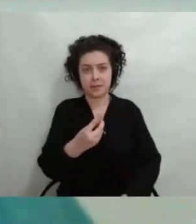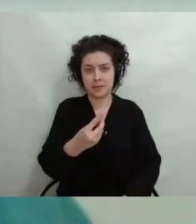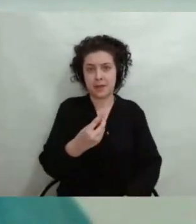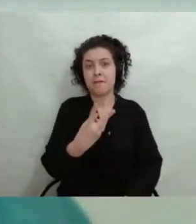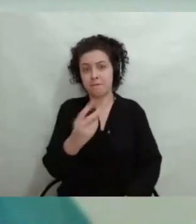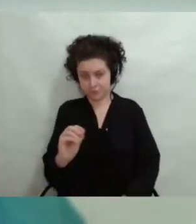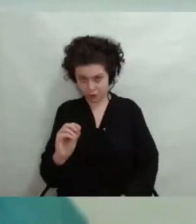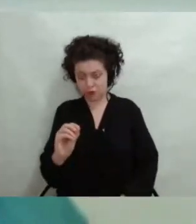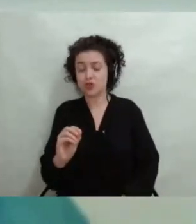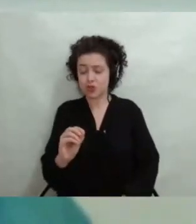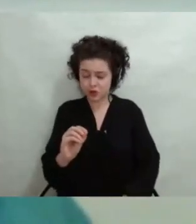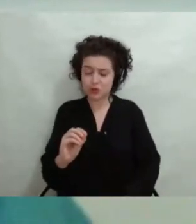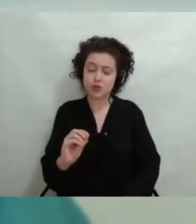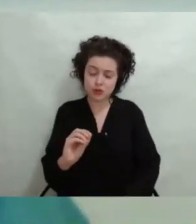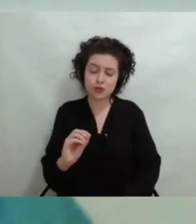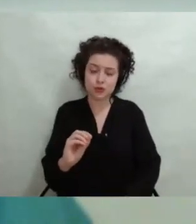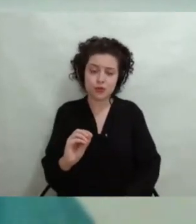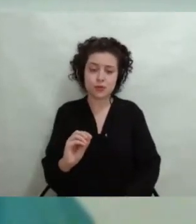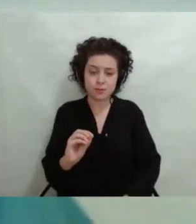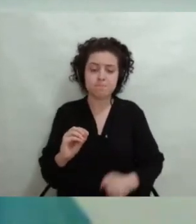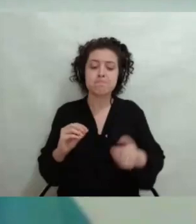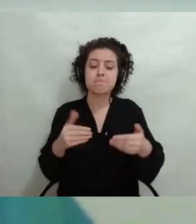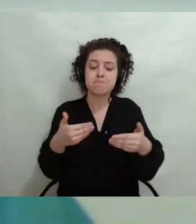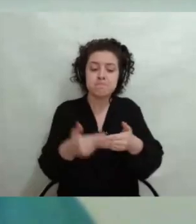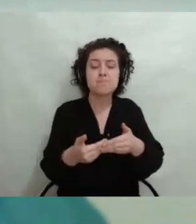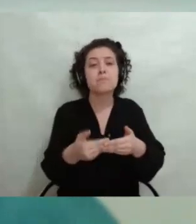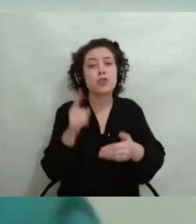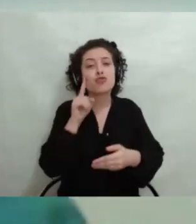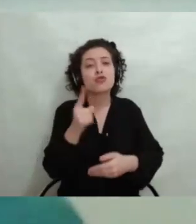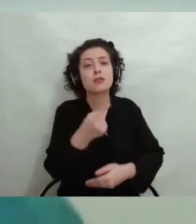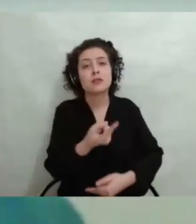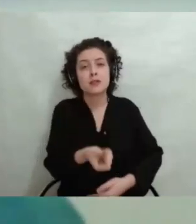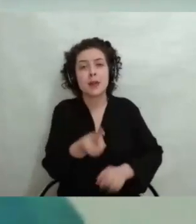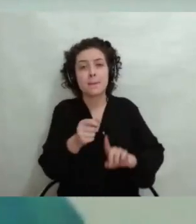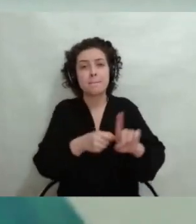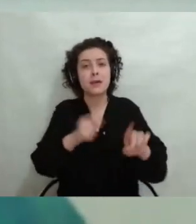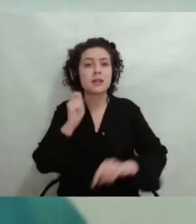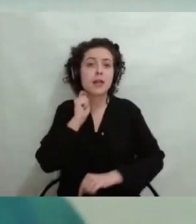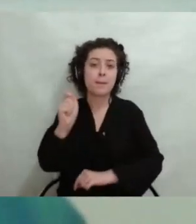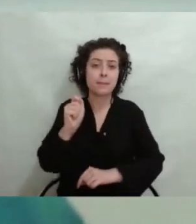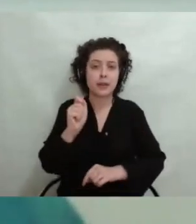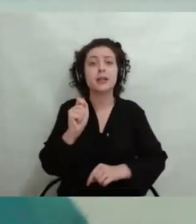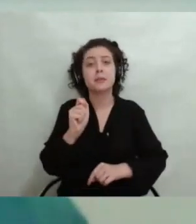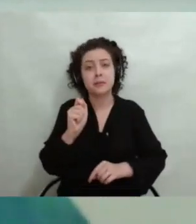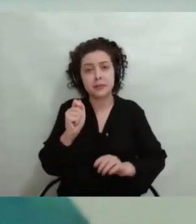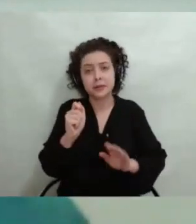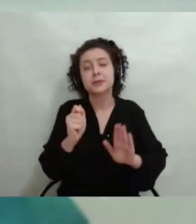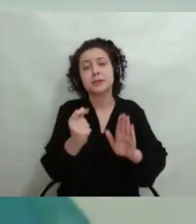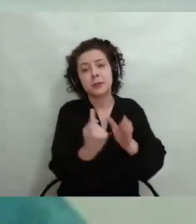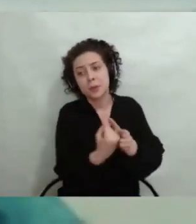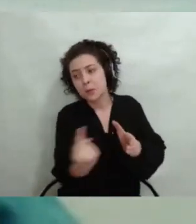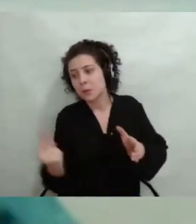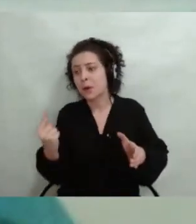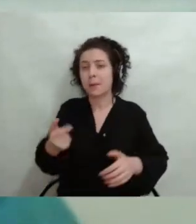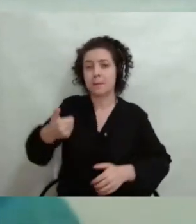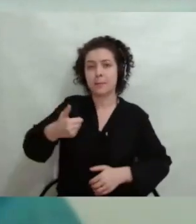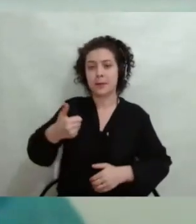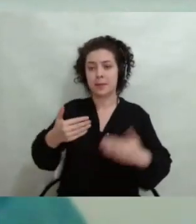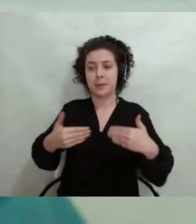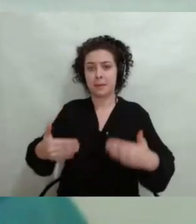2020, até que, em 16 de abril, com a saída do primeiro-ministro da Saúde, o